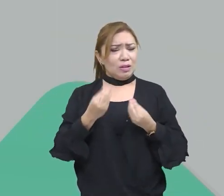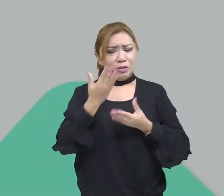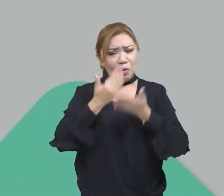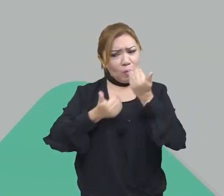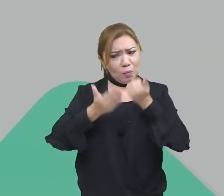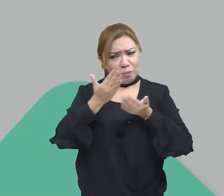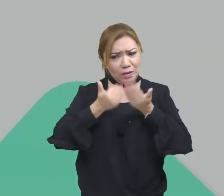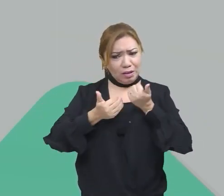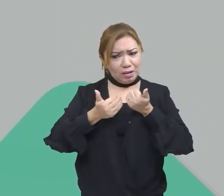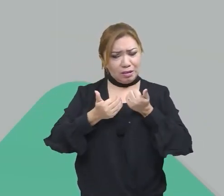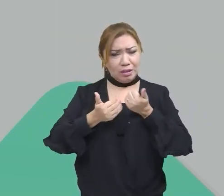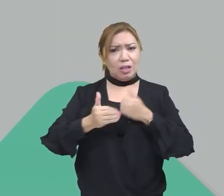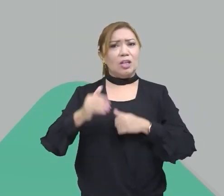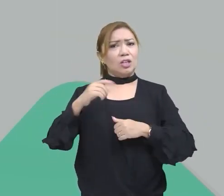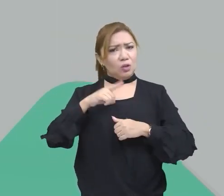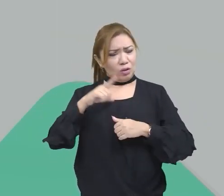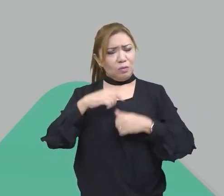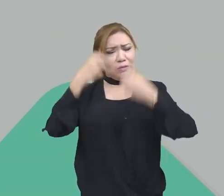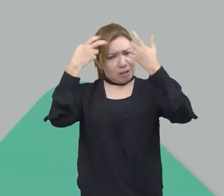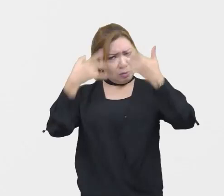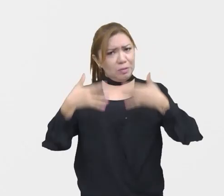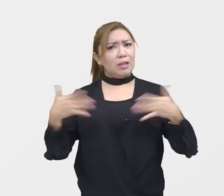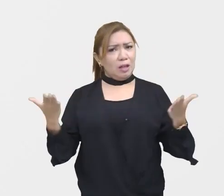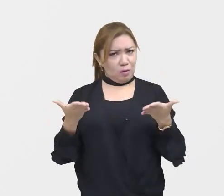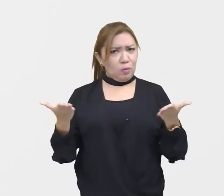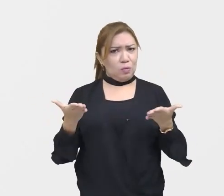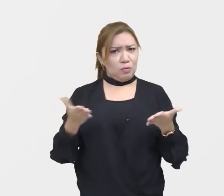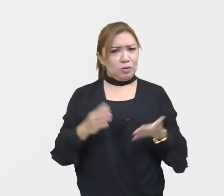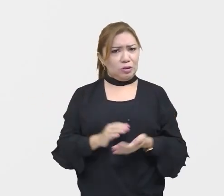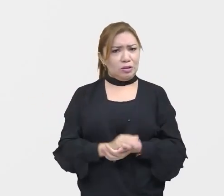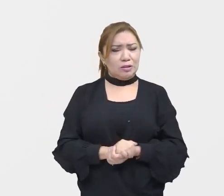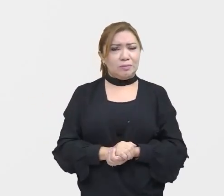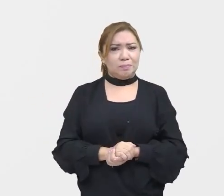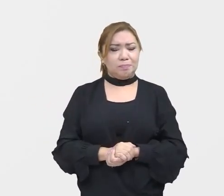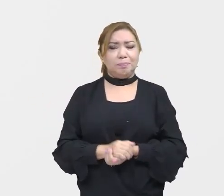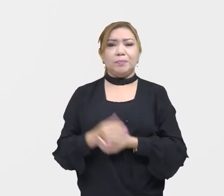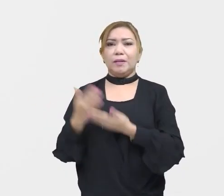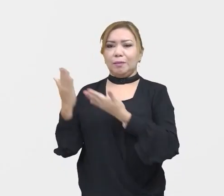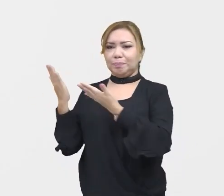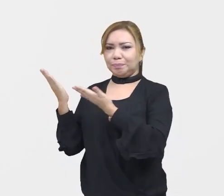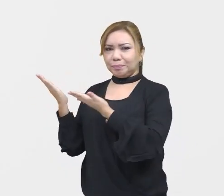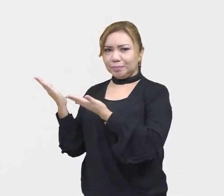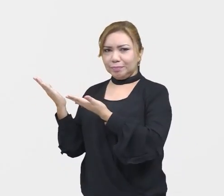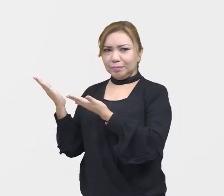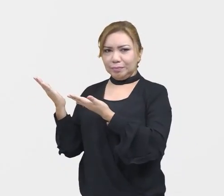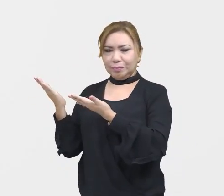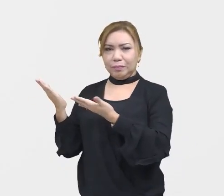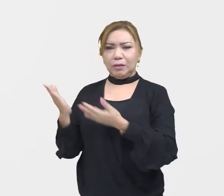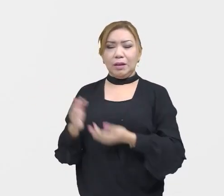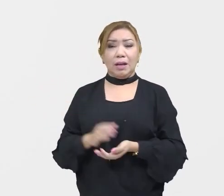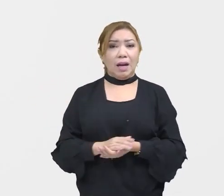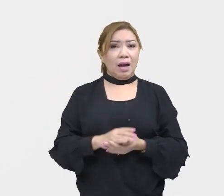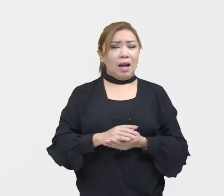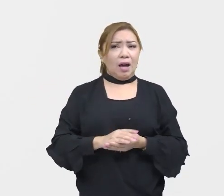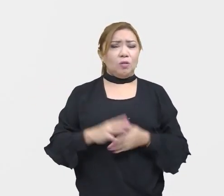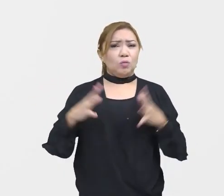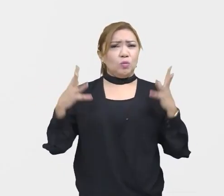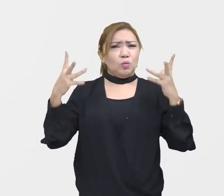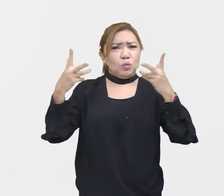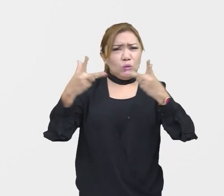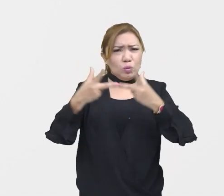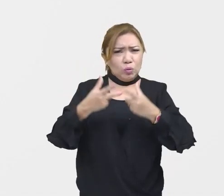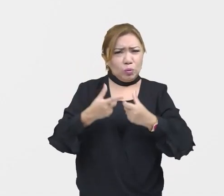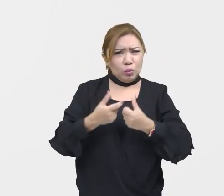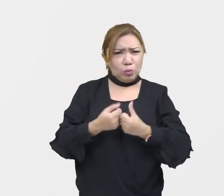esses alimentos que nós vamos falar hoje. Vamos lá? Então, os seres vivos precisam de alimentos, pois